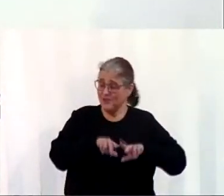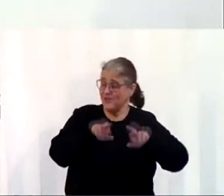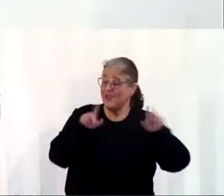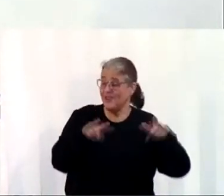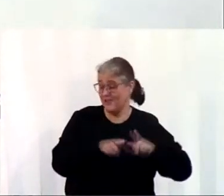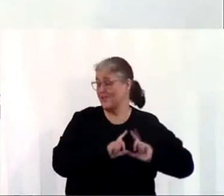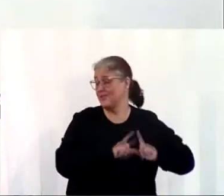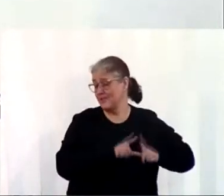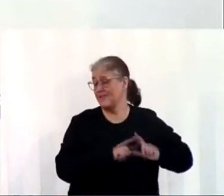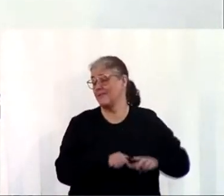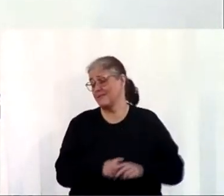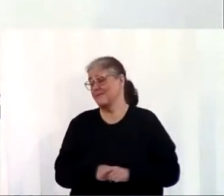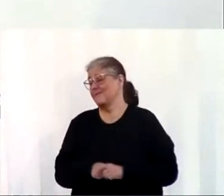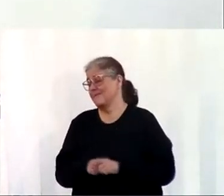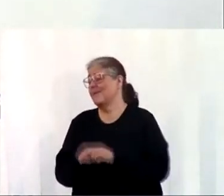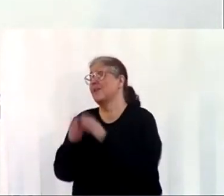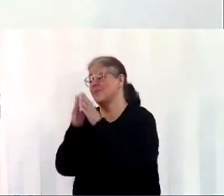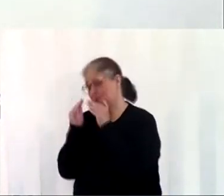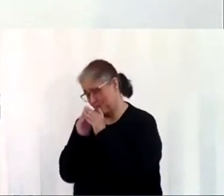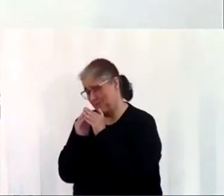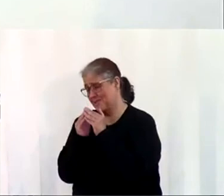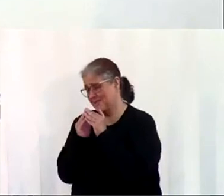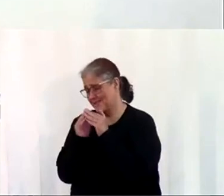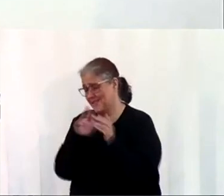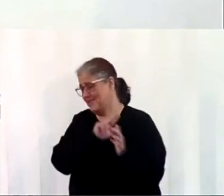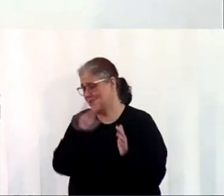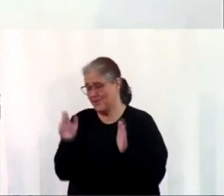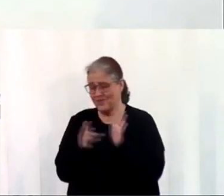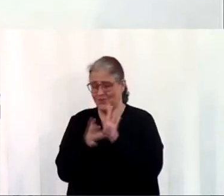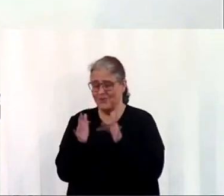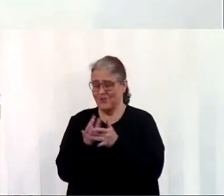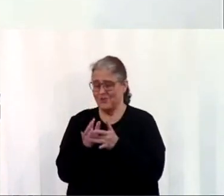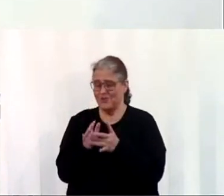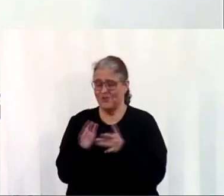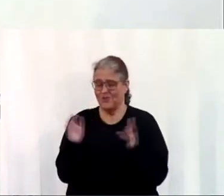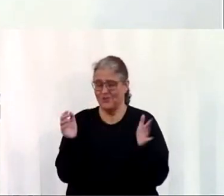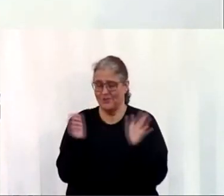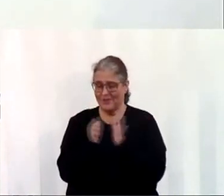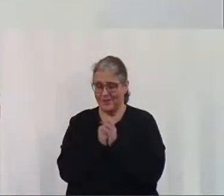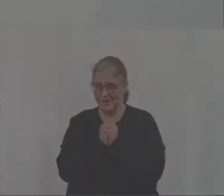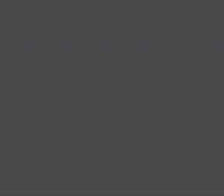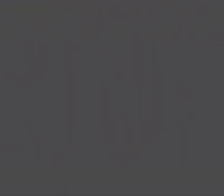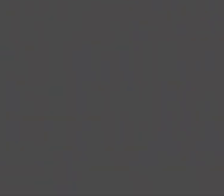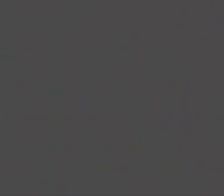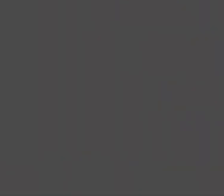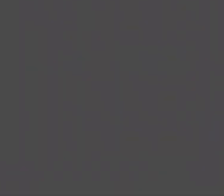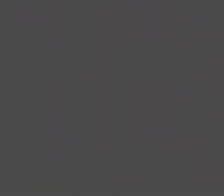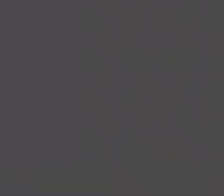ajuda-nos, Senhor, nós te pedimos, em nome de Jesus. Amém.